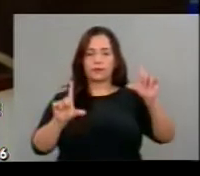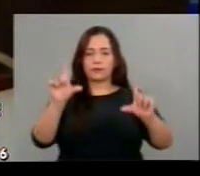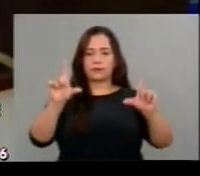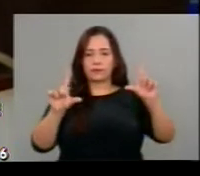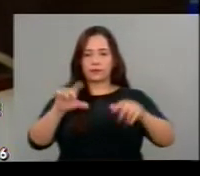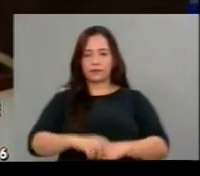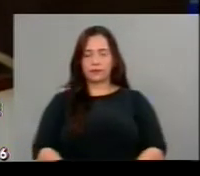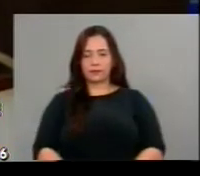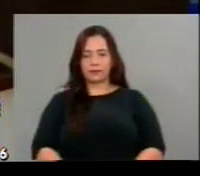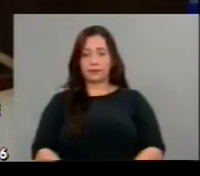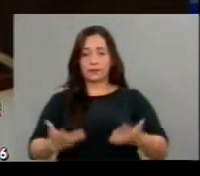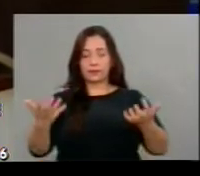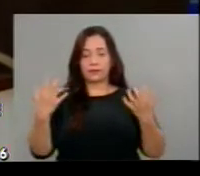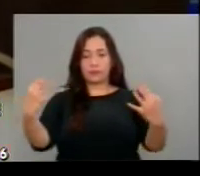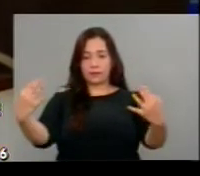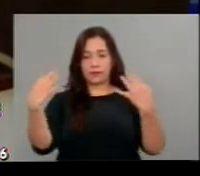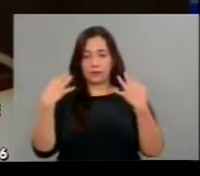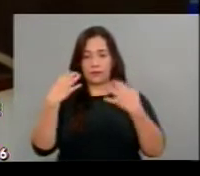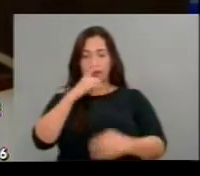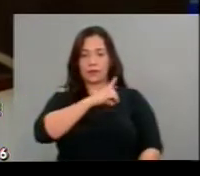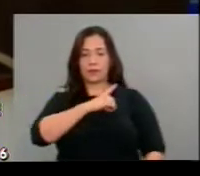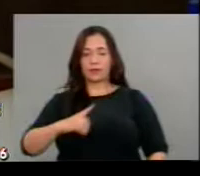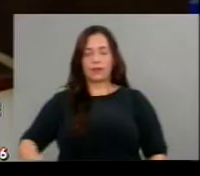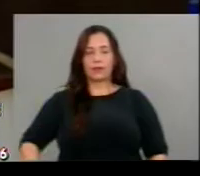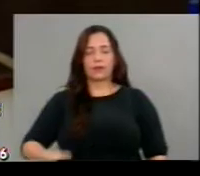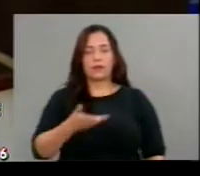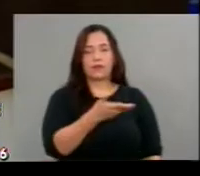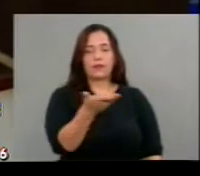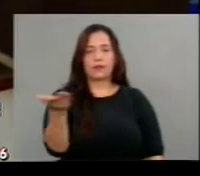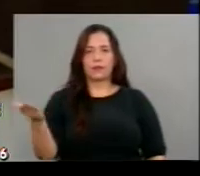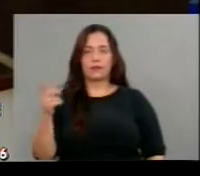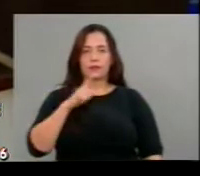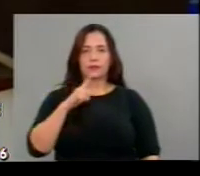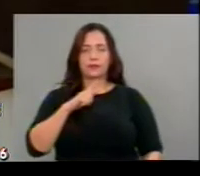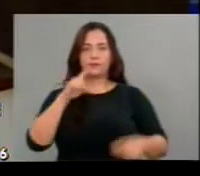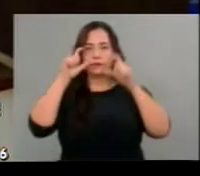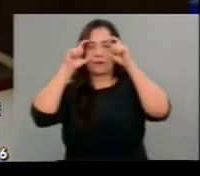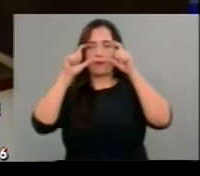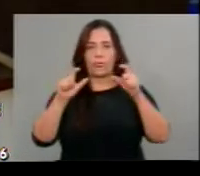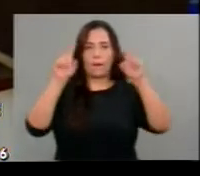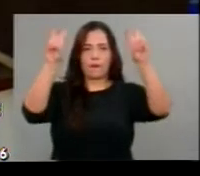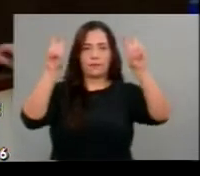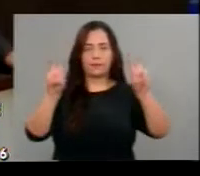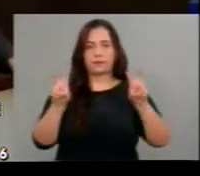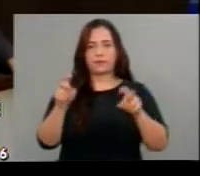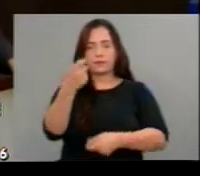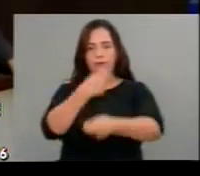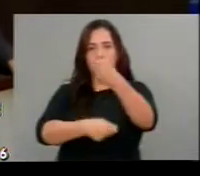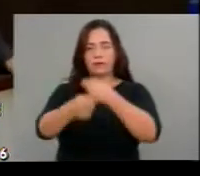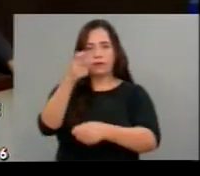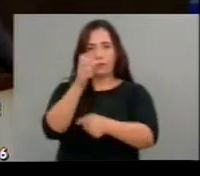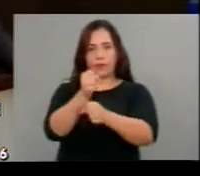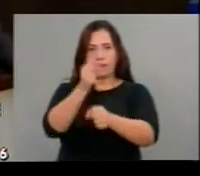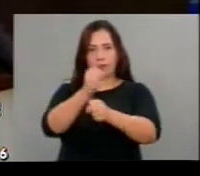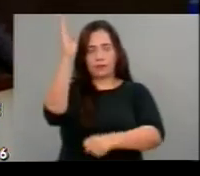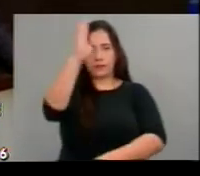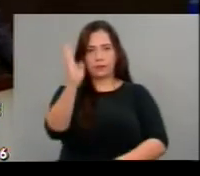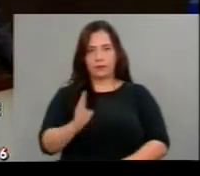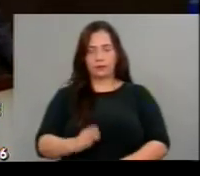Eu queria especial atenção dos deputados que se interessam por temas da economia